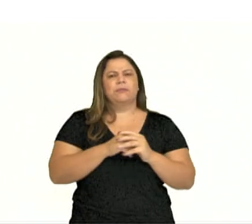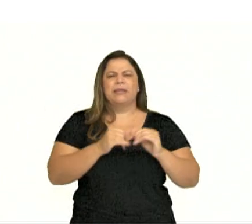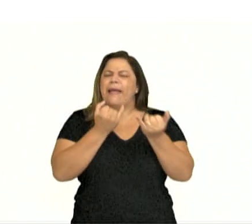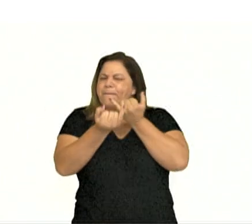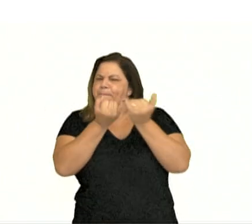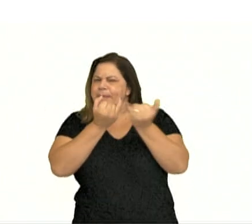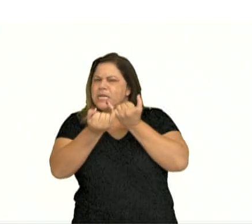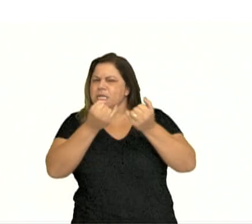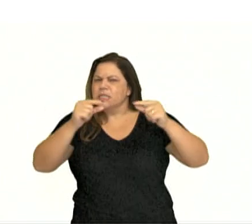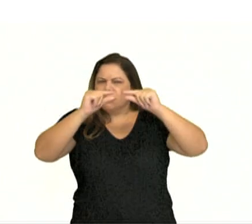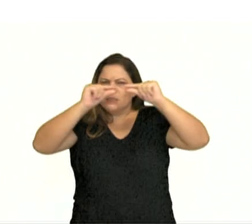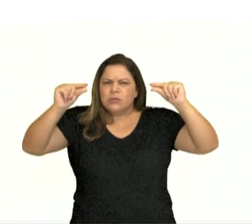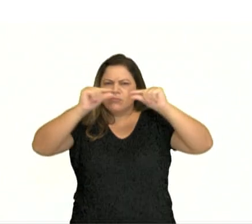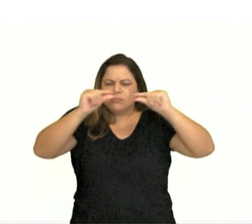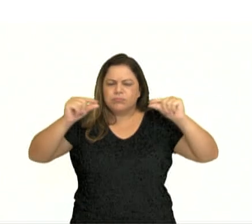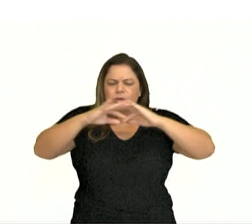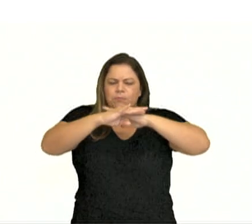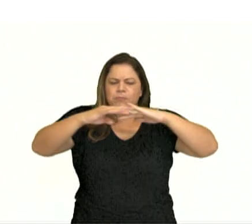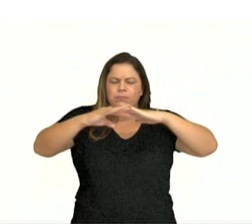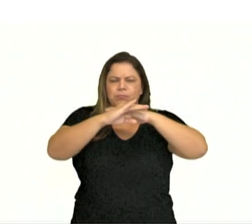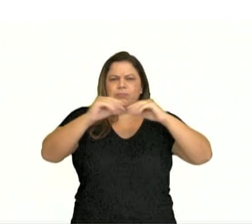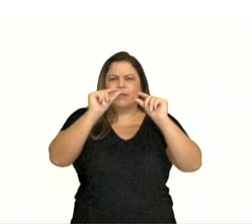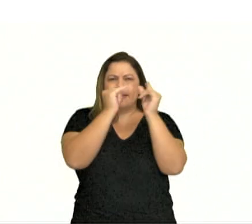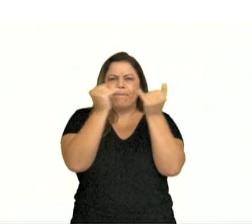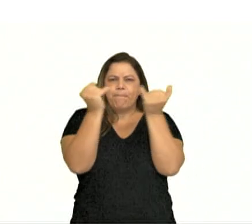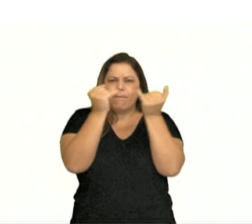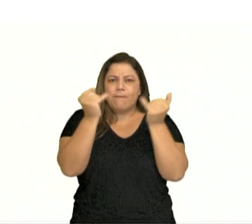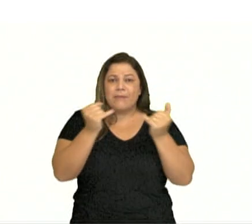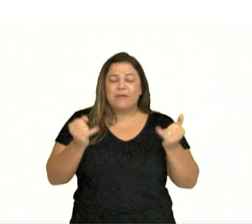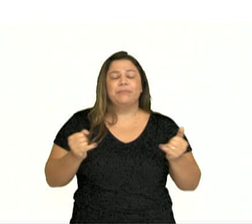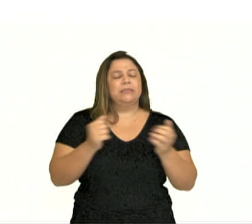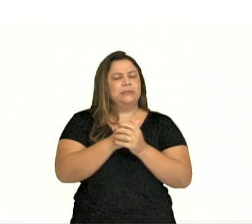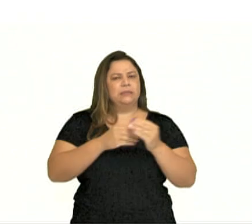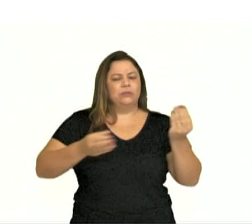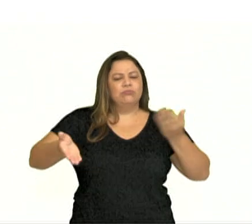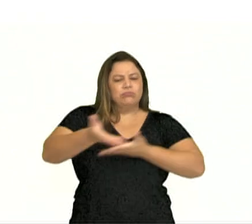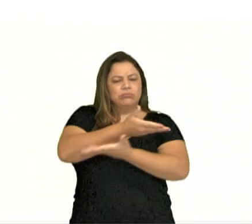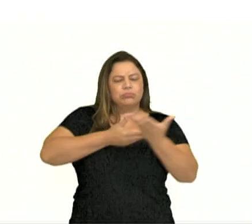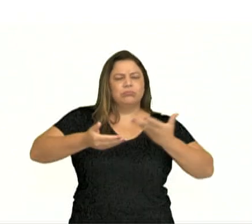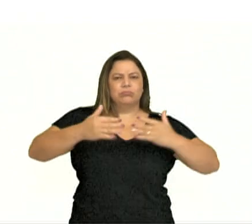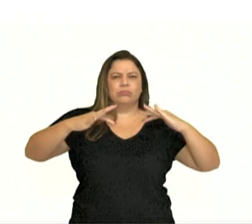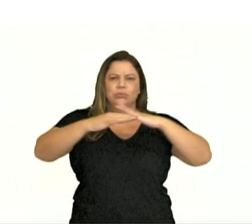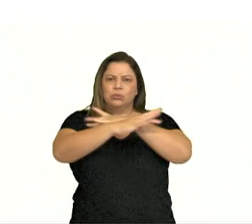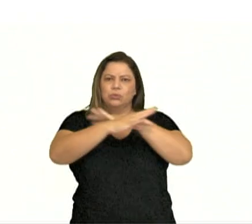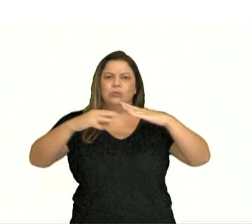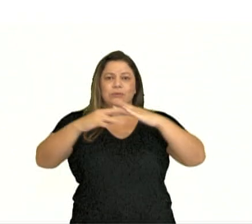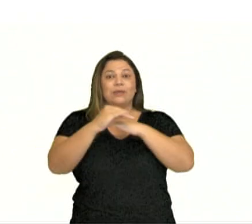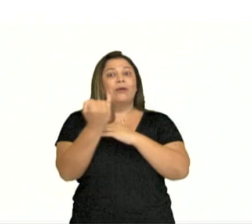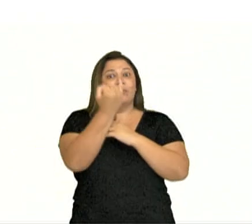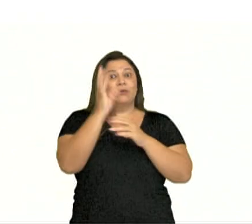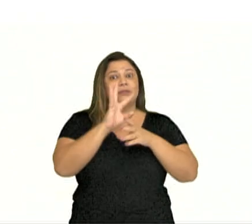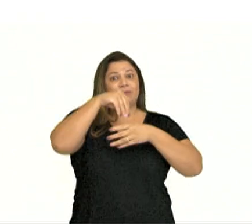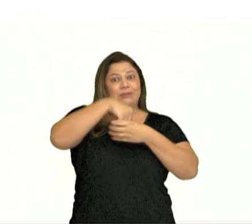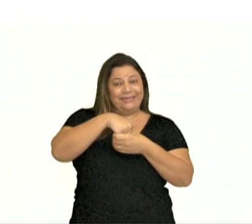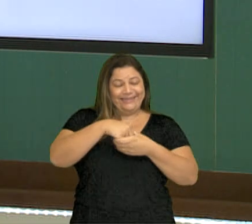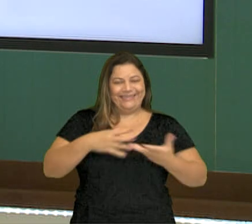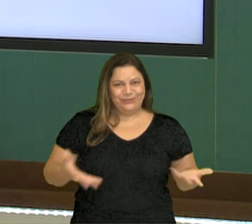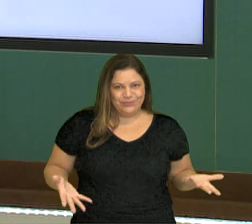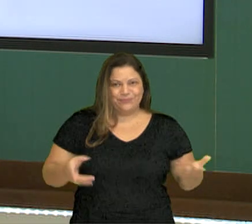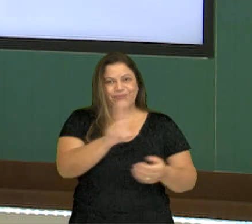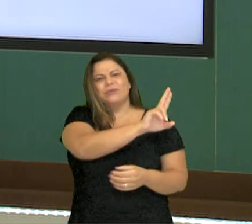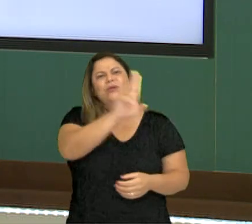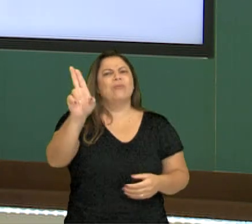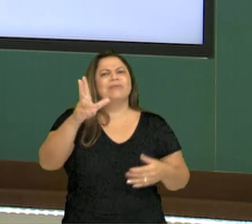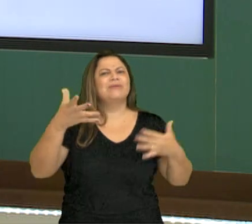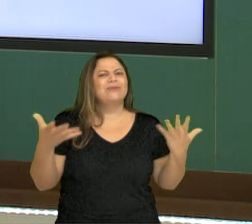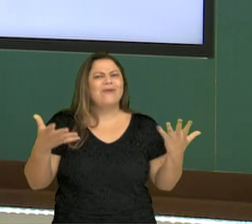a tubos bem fininhos, que conduzem as substâncias importantes dentro delas. Como chamamos